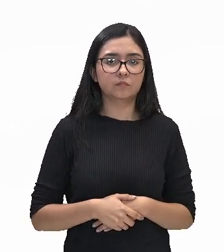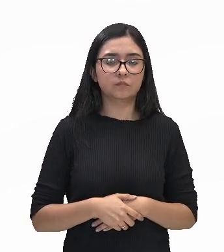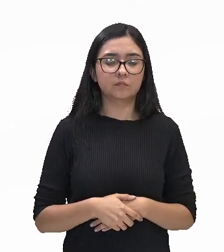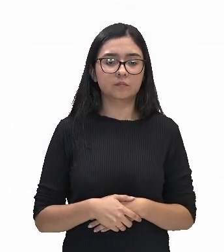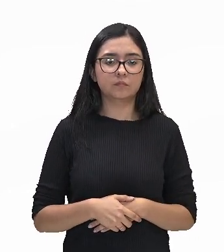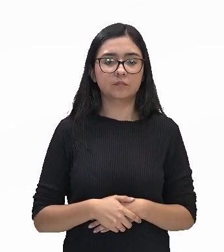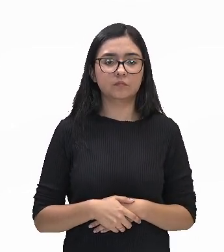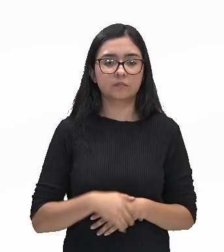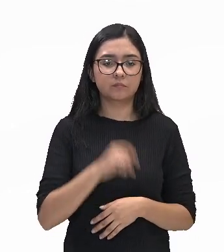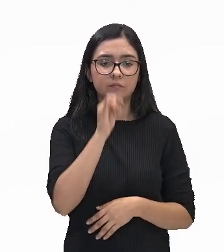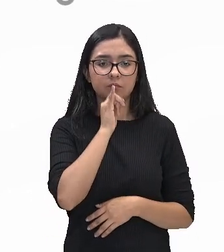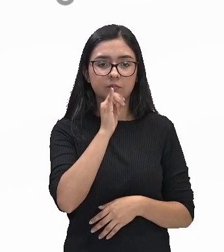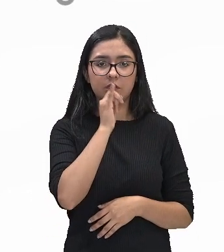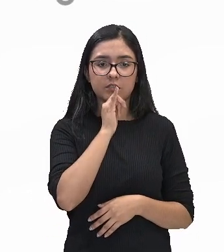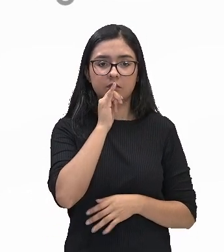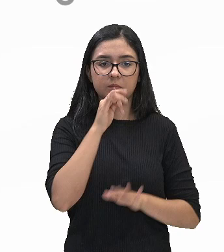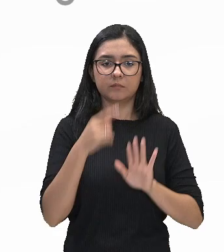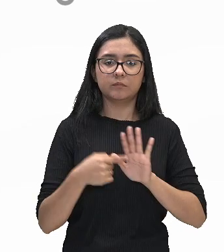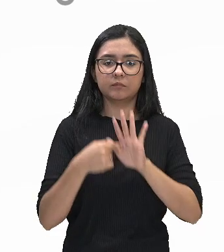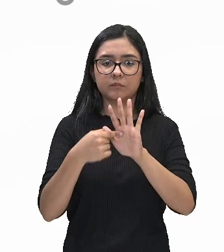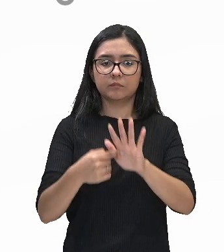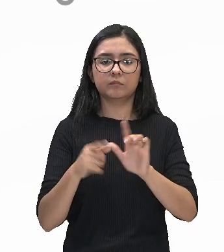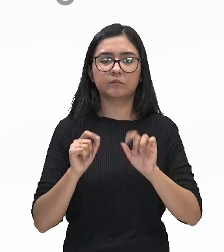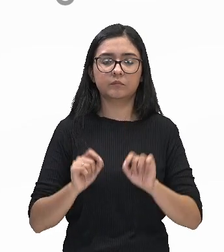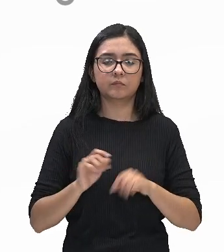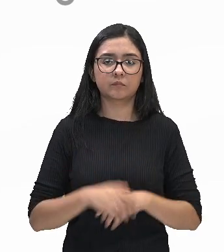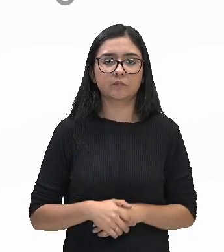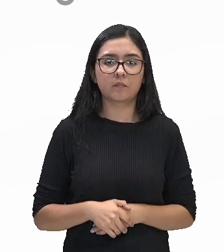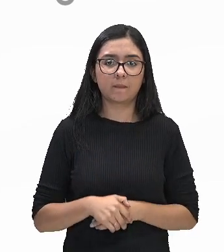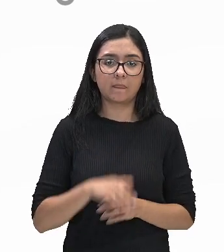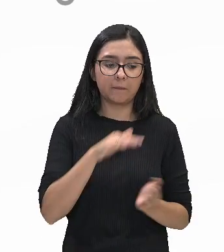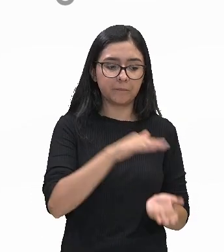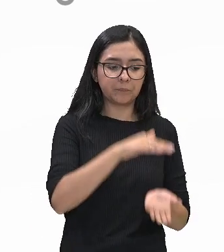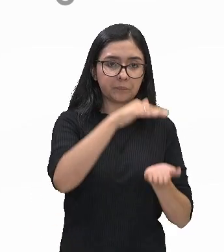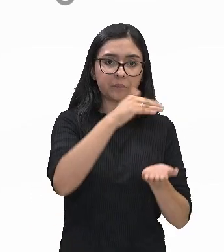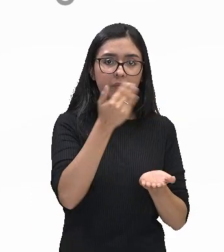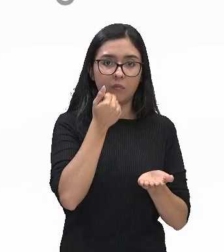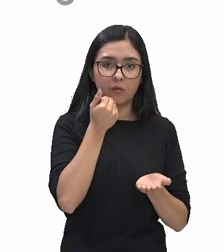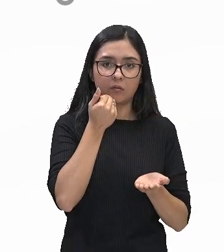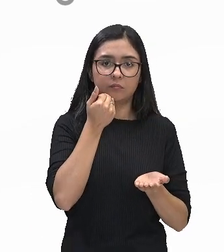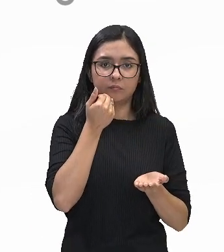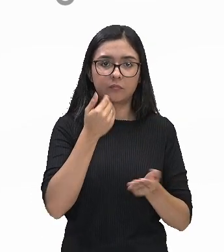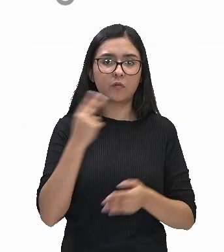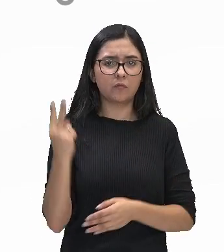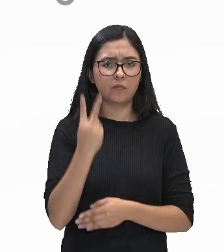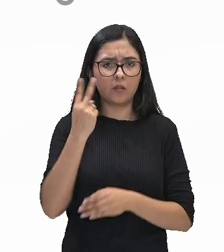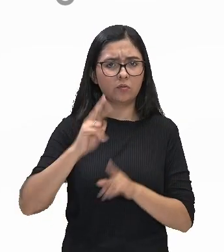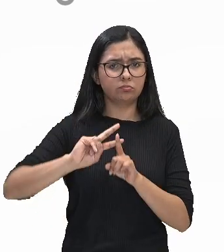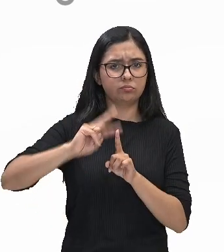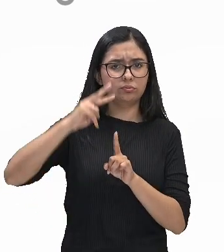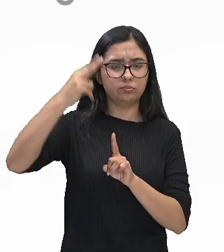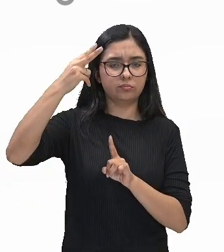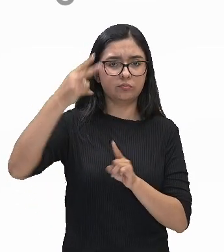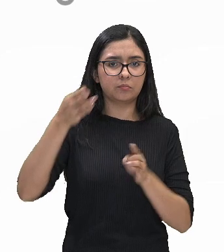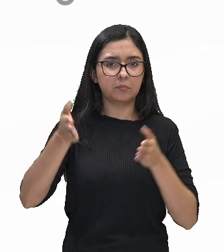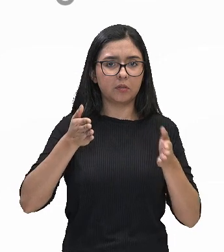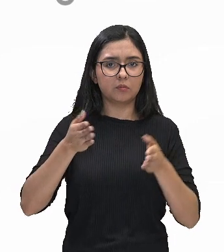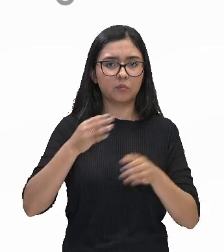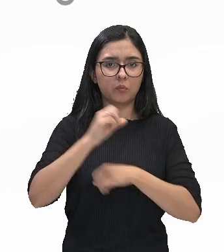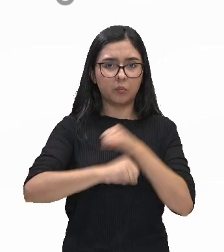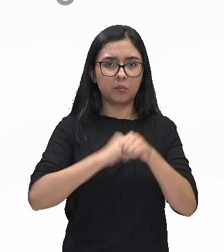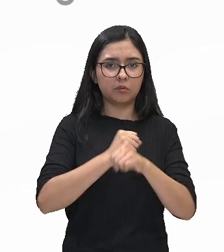Os exemplos: a cesta básica aumentou de preço durante todo o